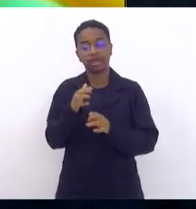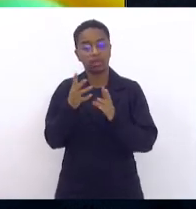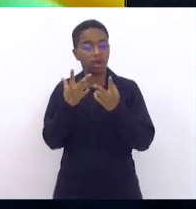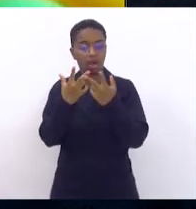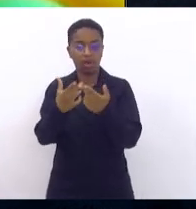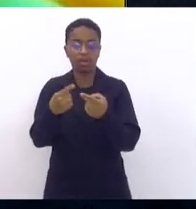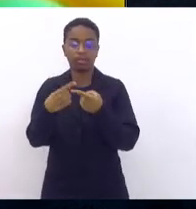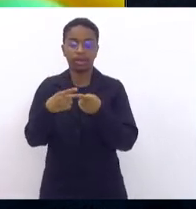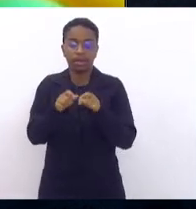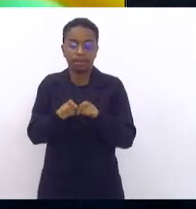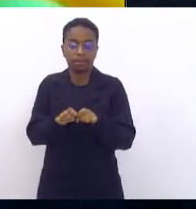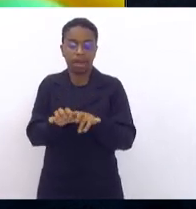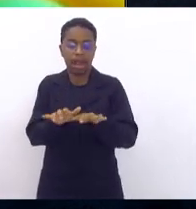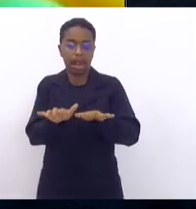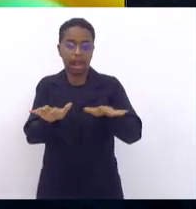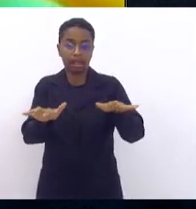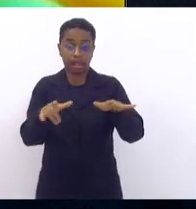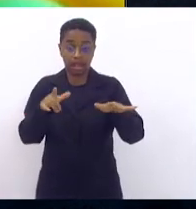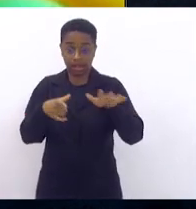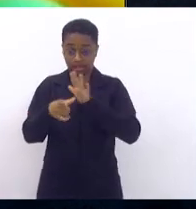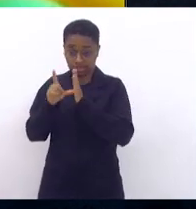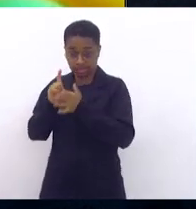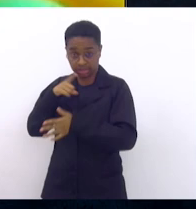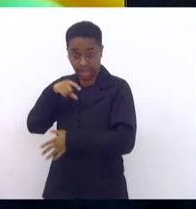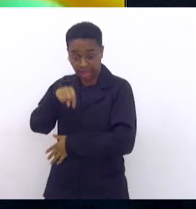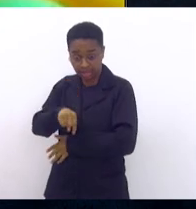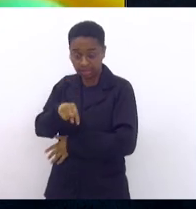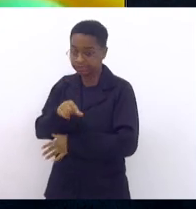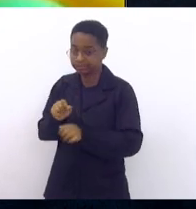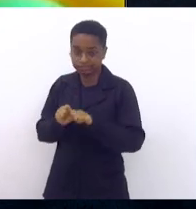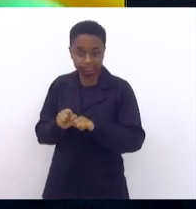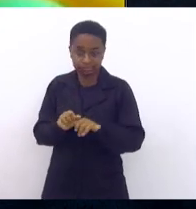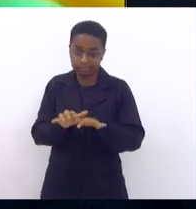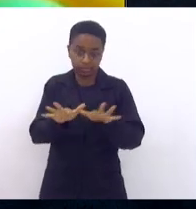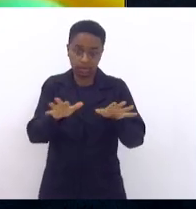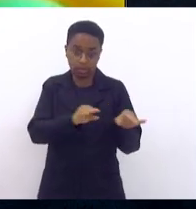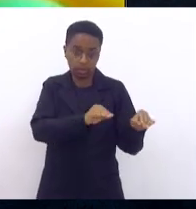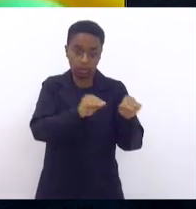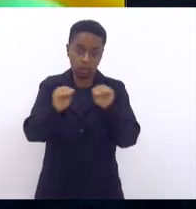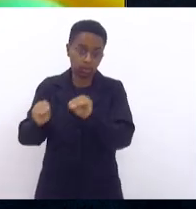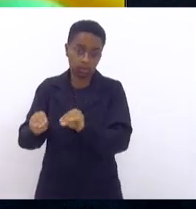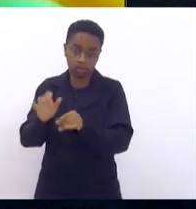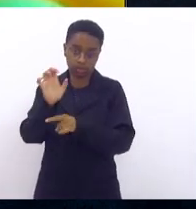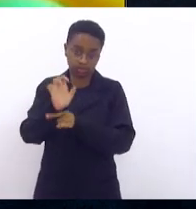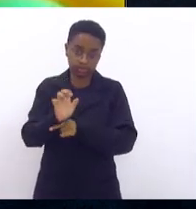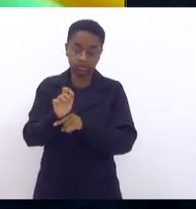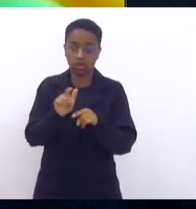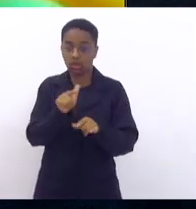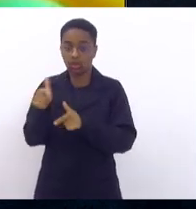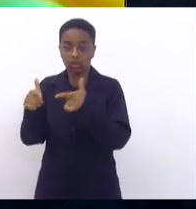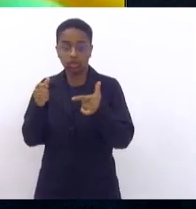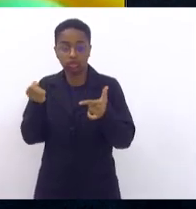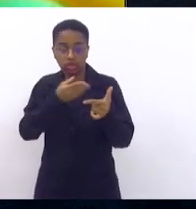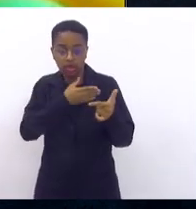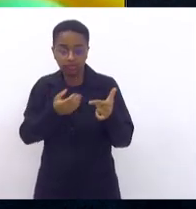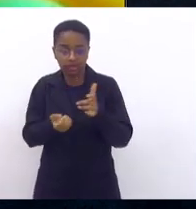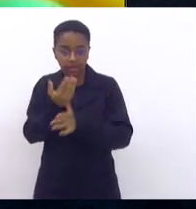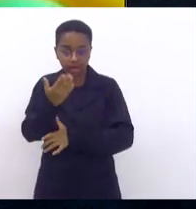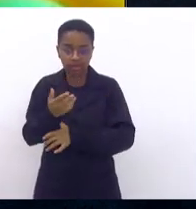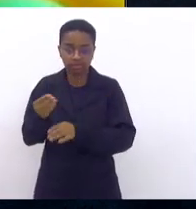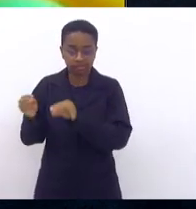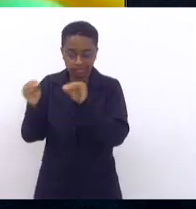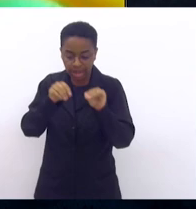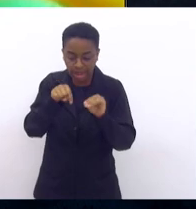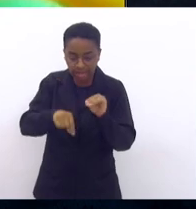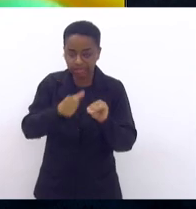as que tínhamos aqui foram embora E as novas que se criaram não vieram para o Rio de Janeiro